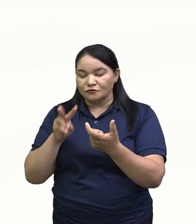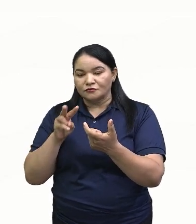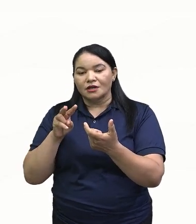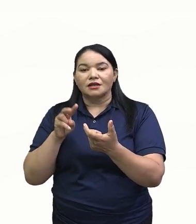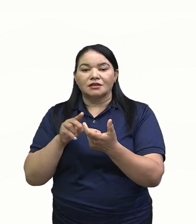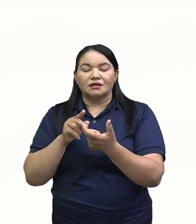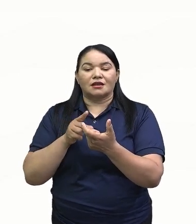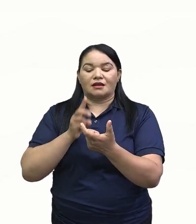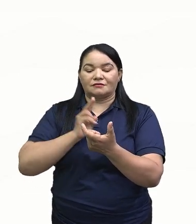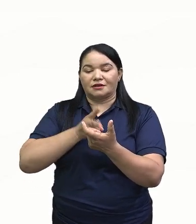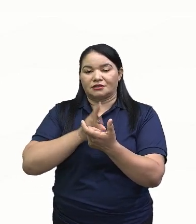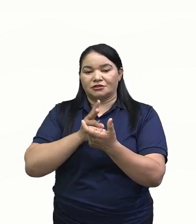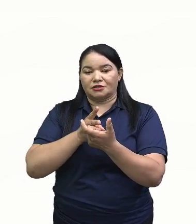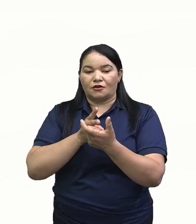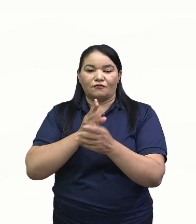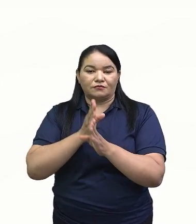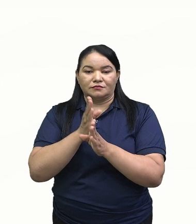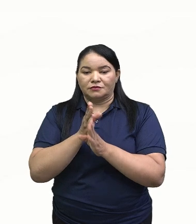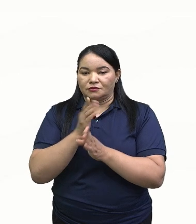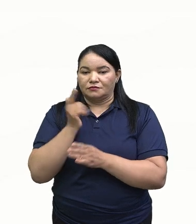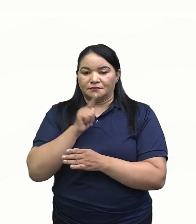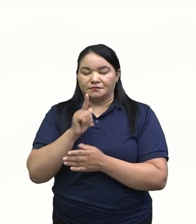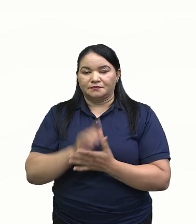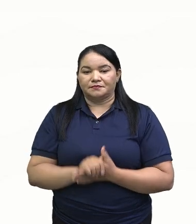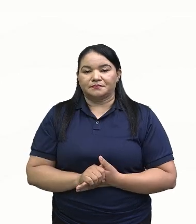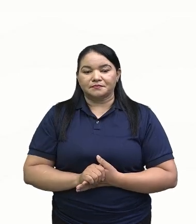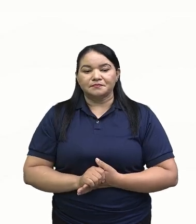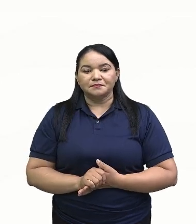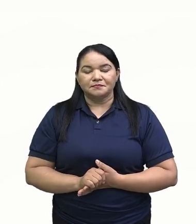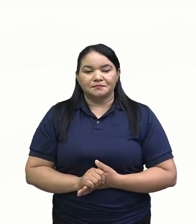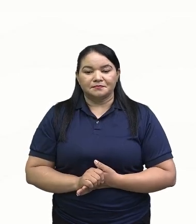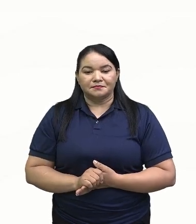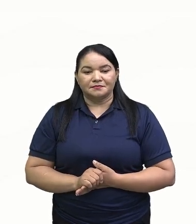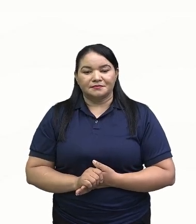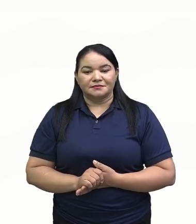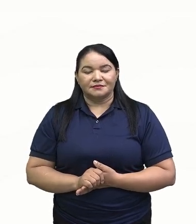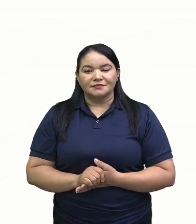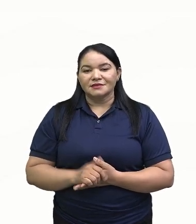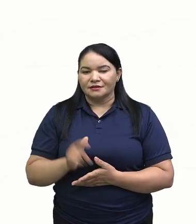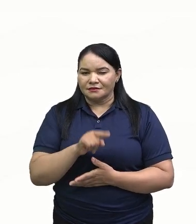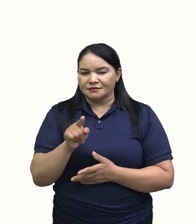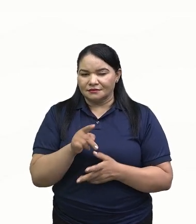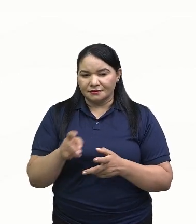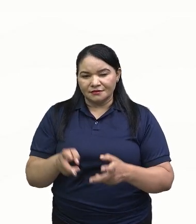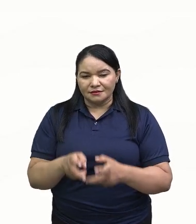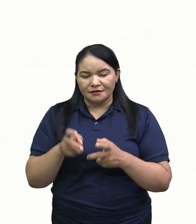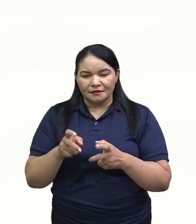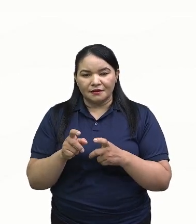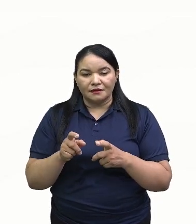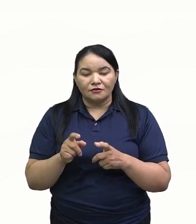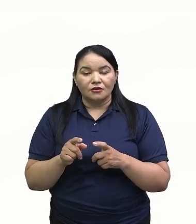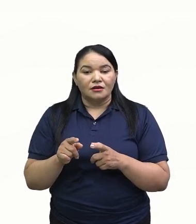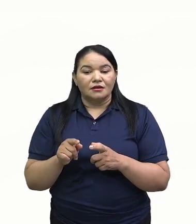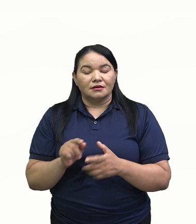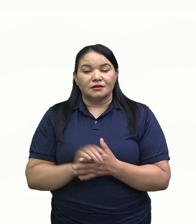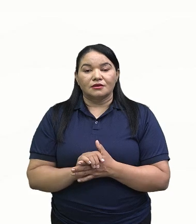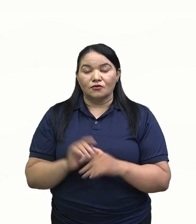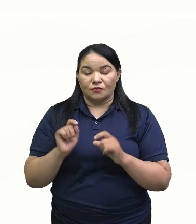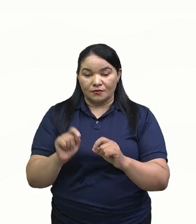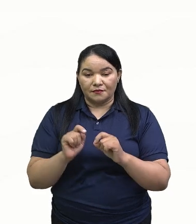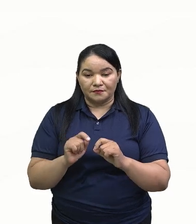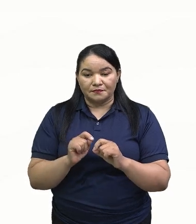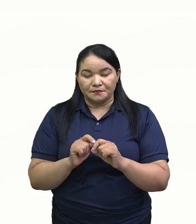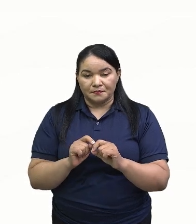radical. Certo? Então, perceberam que a partir da